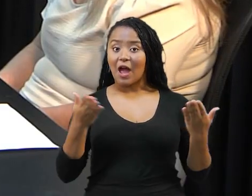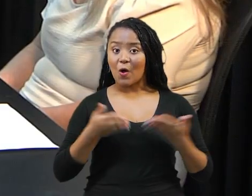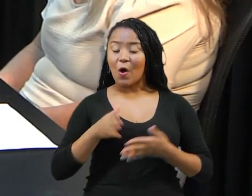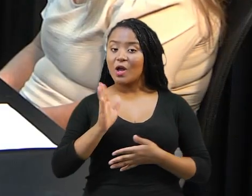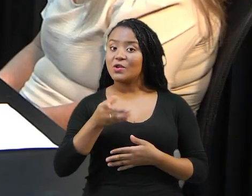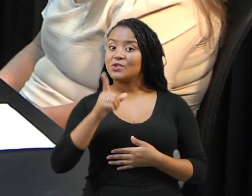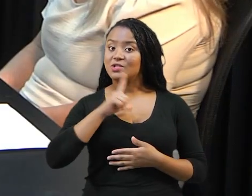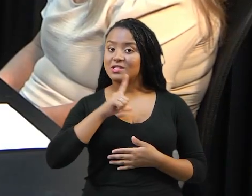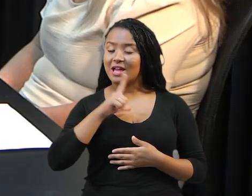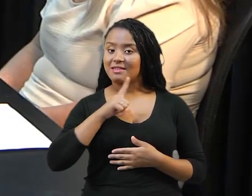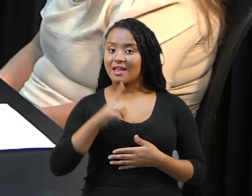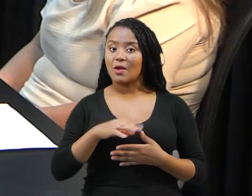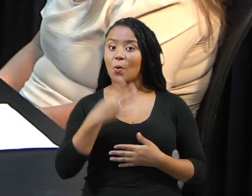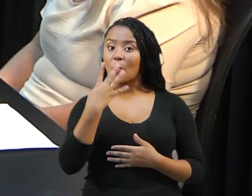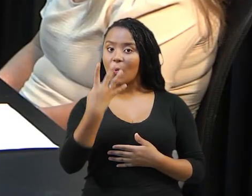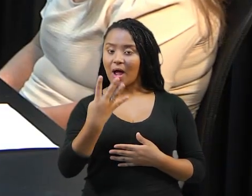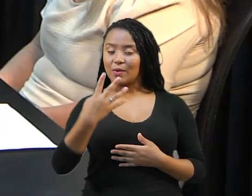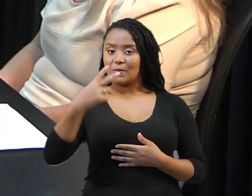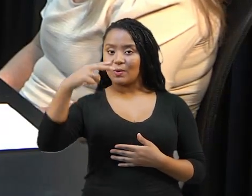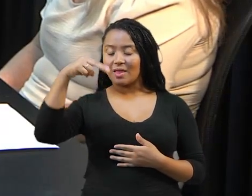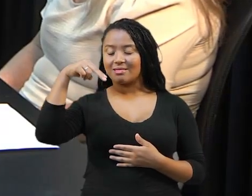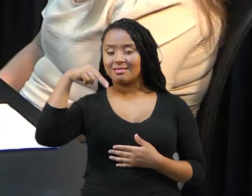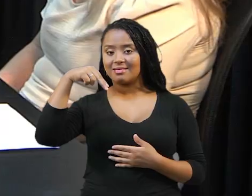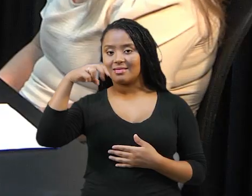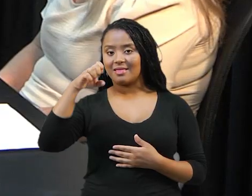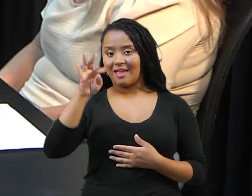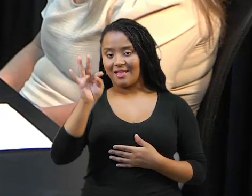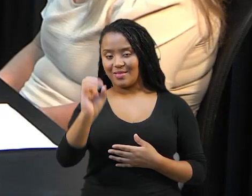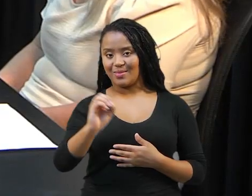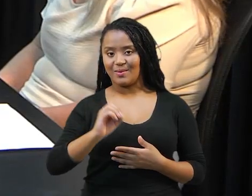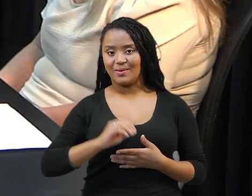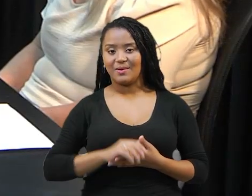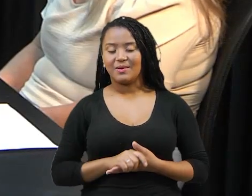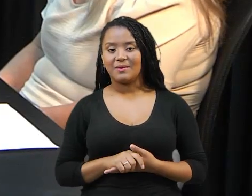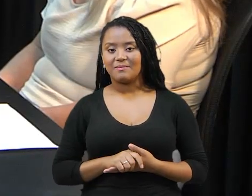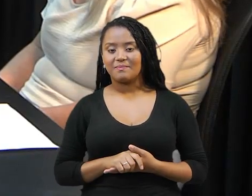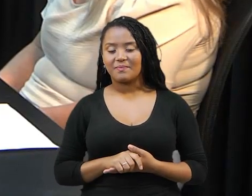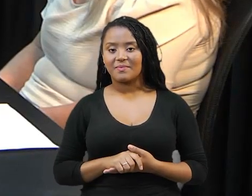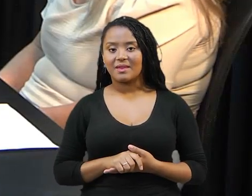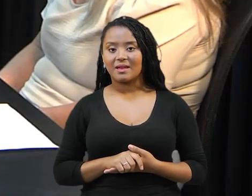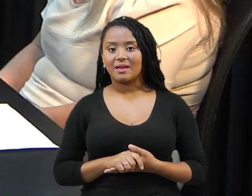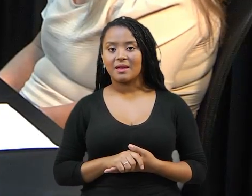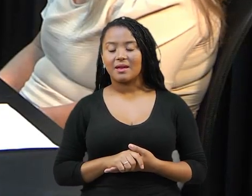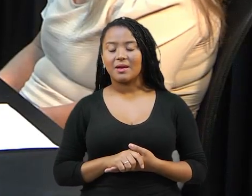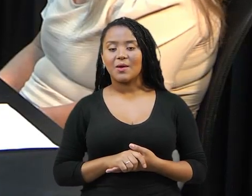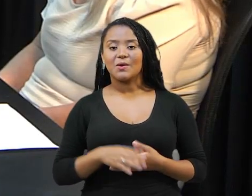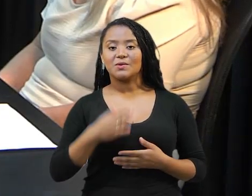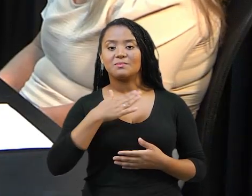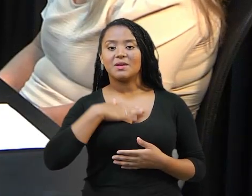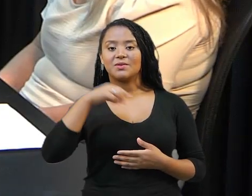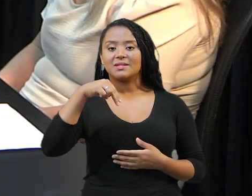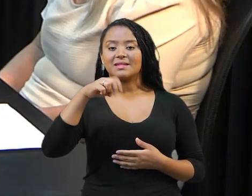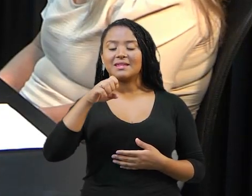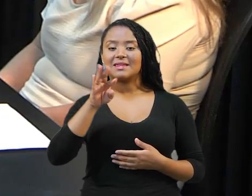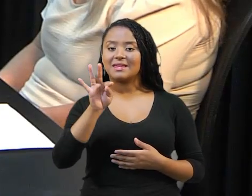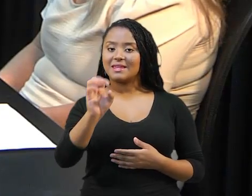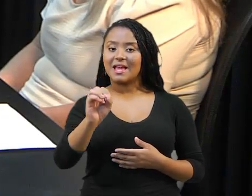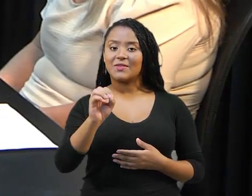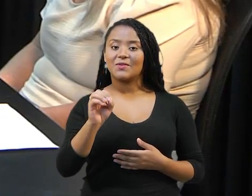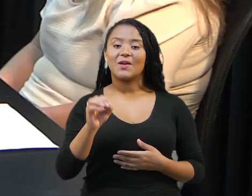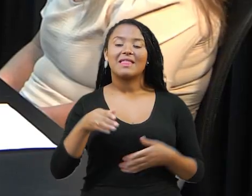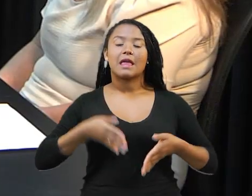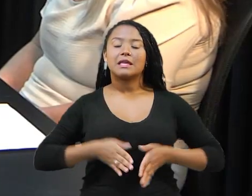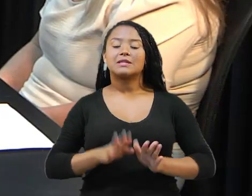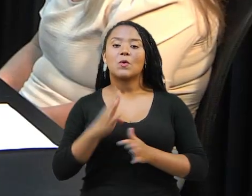4 netos. Cada um deles tem 2 filhos. Novinhos, né? Os primeiros 2 netos nasceram com 4 dias de